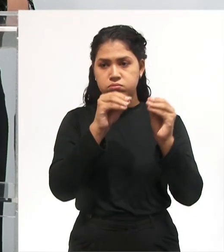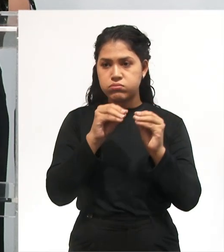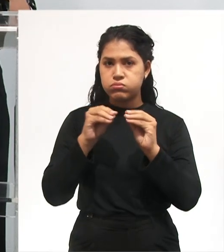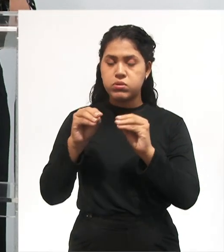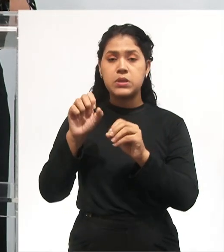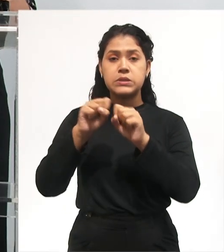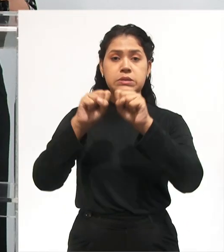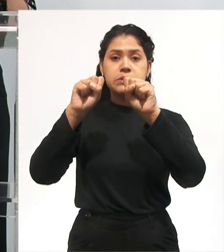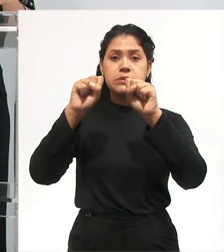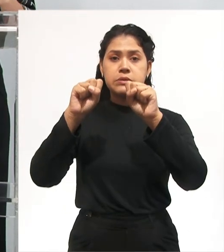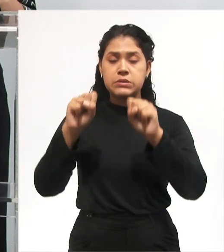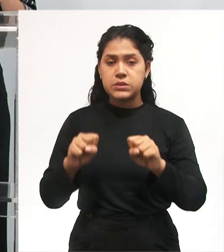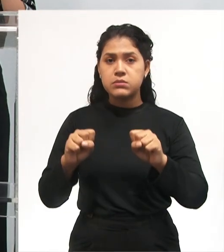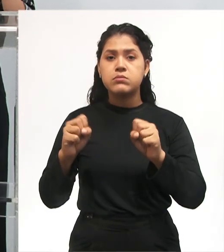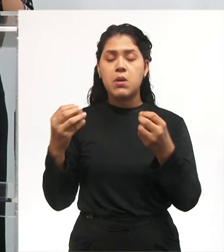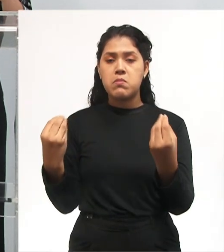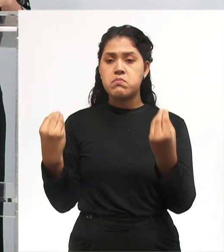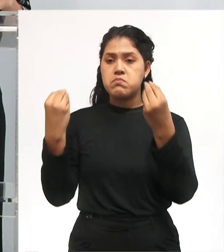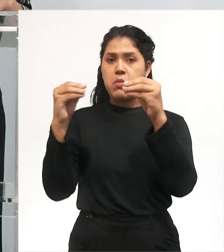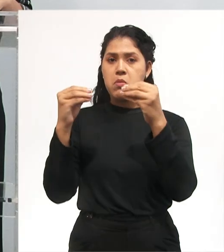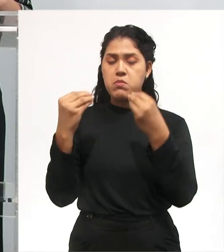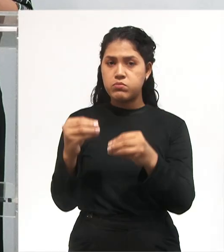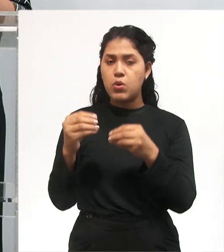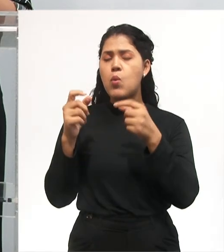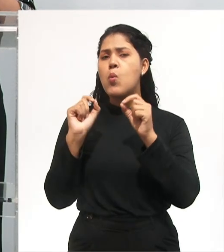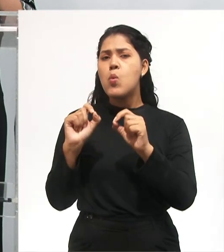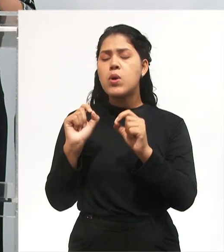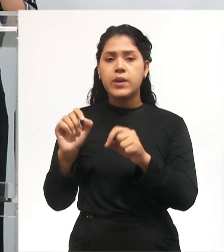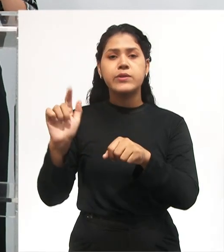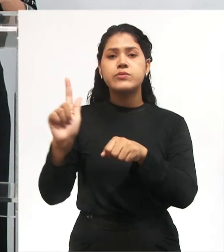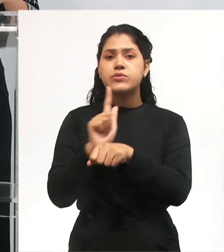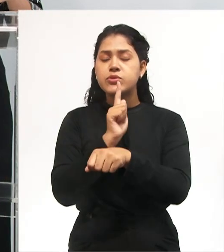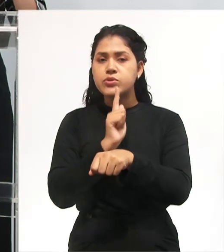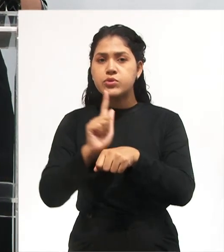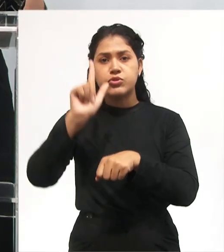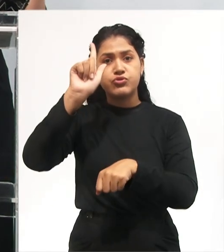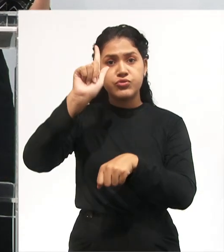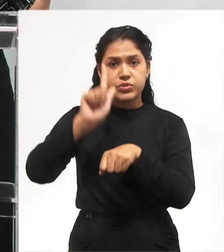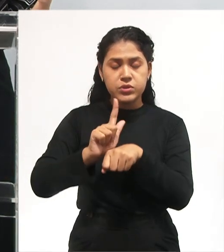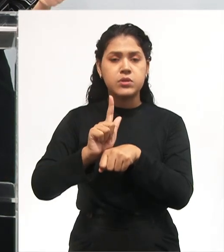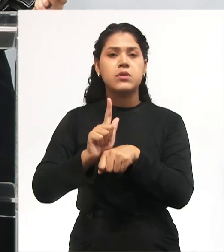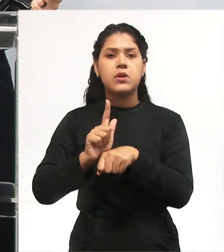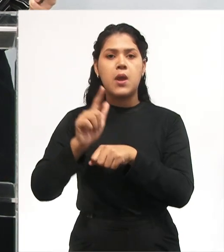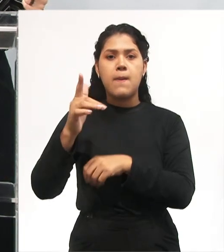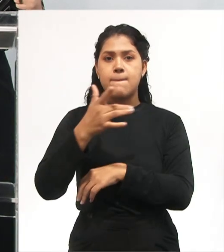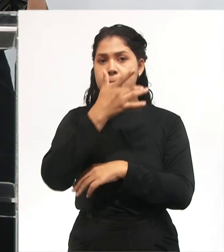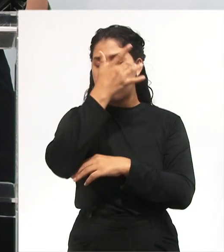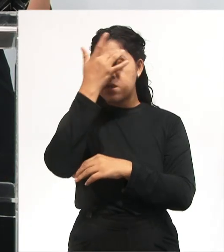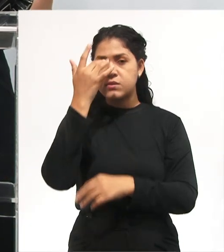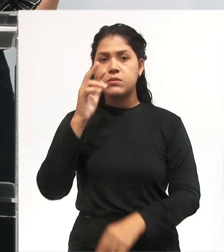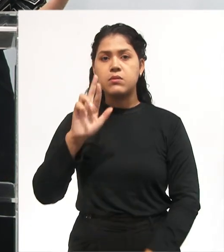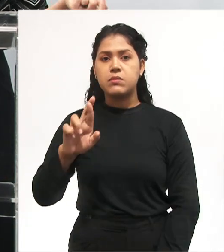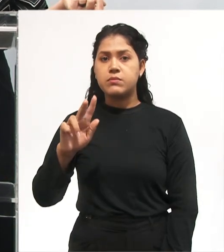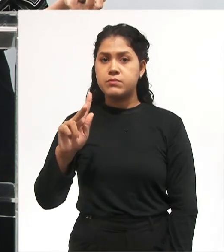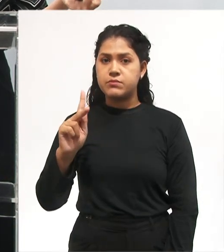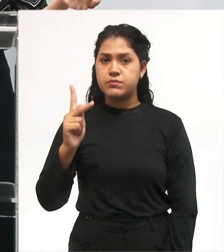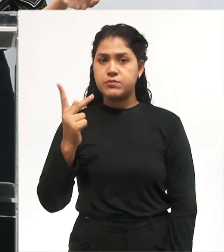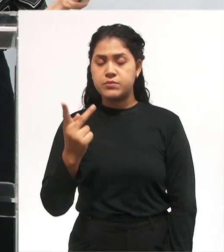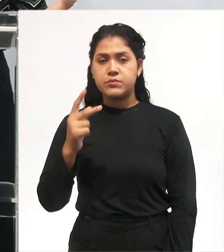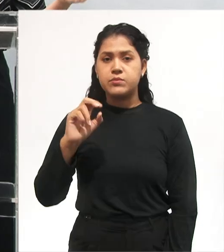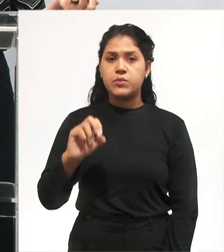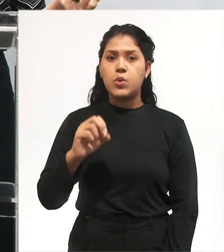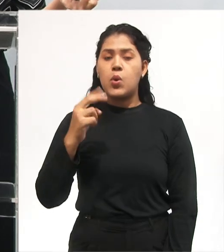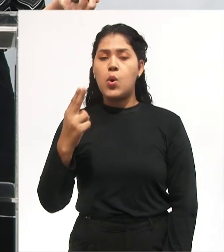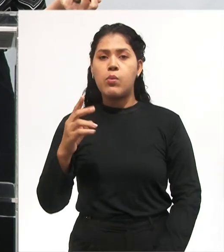em um sistema no qual gestores ou outros tipos de pessoas do recursos humanos ou